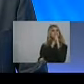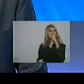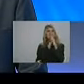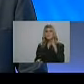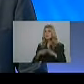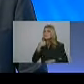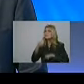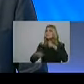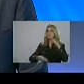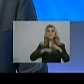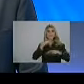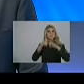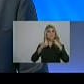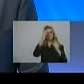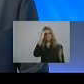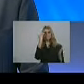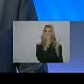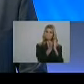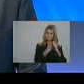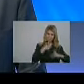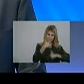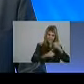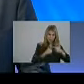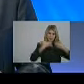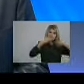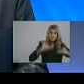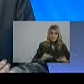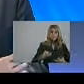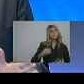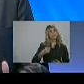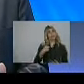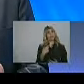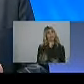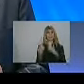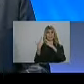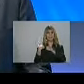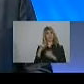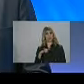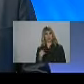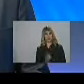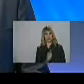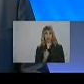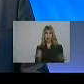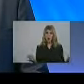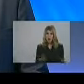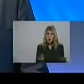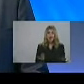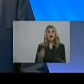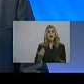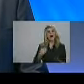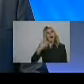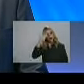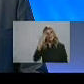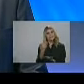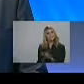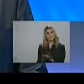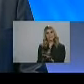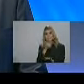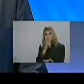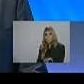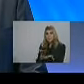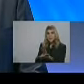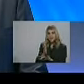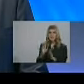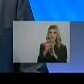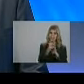consegue cumprir o seu papel. Nós temos essa responsabilidade. E eu acredito que com a aprovação do